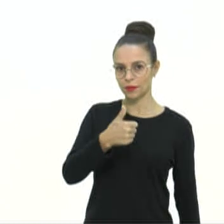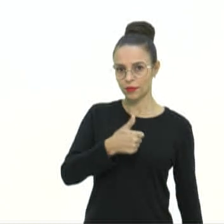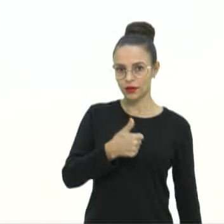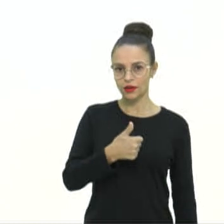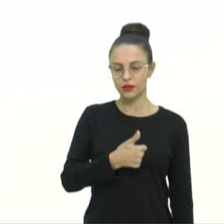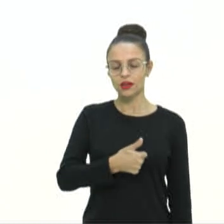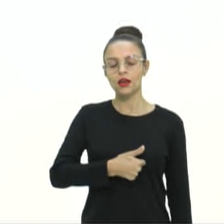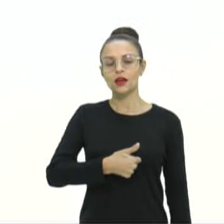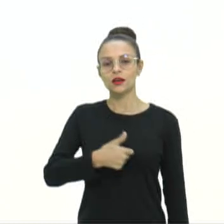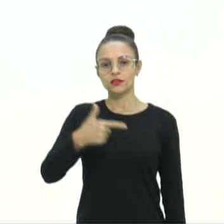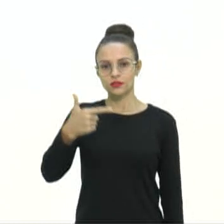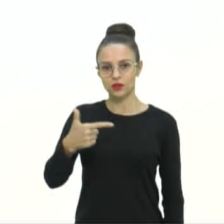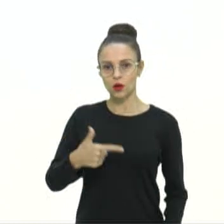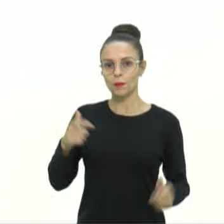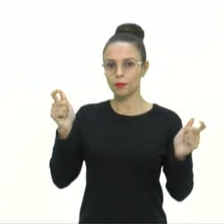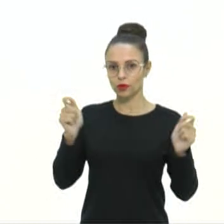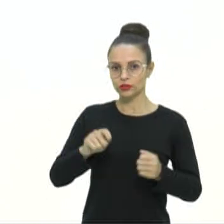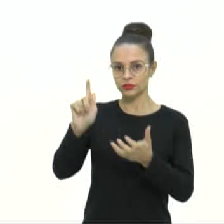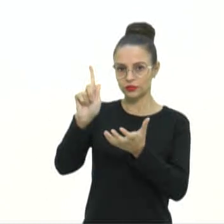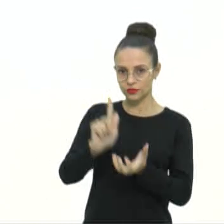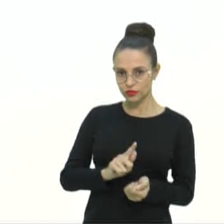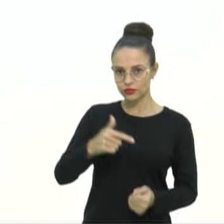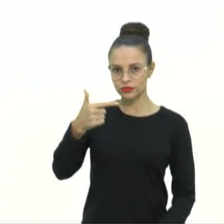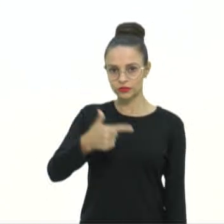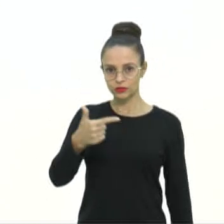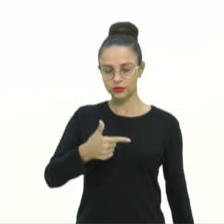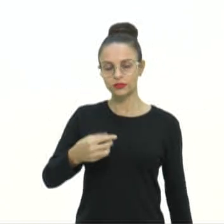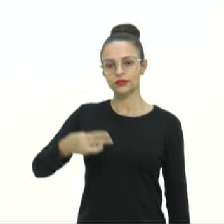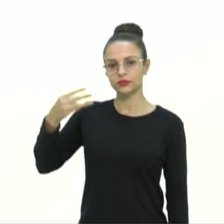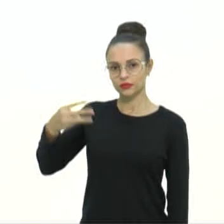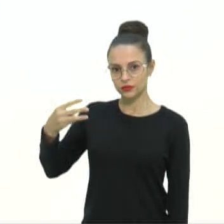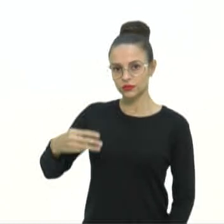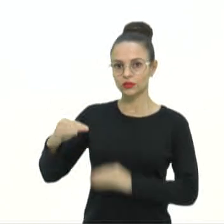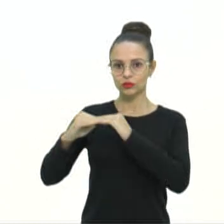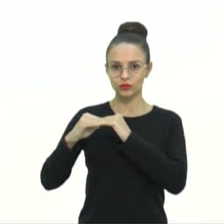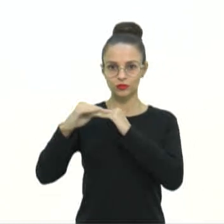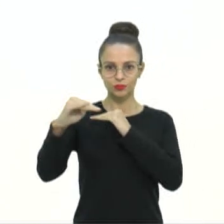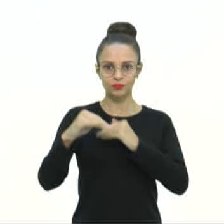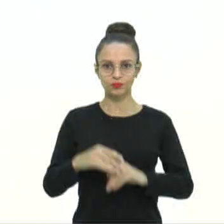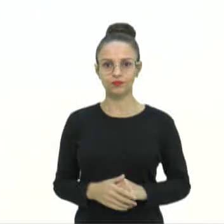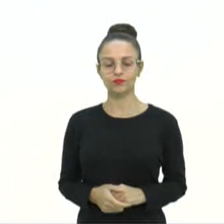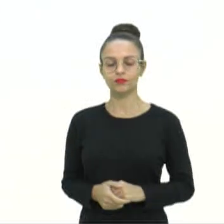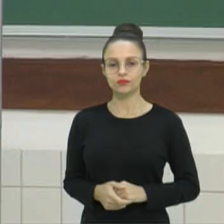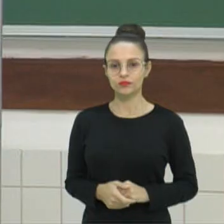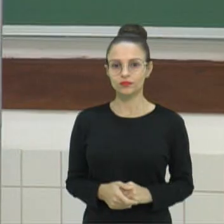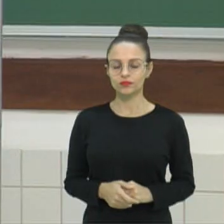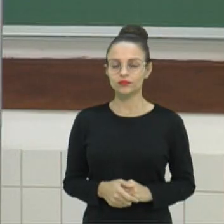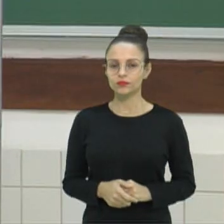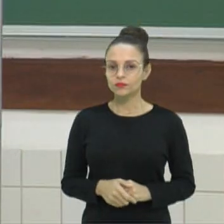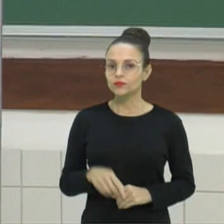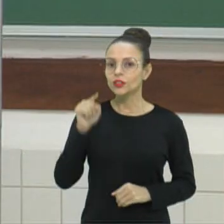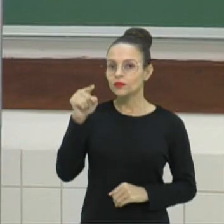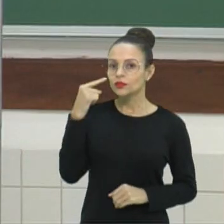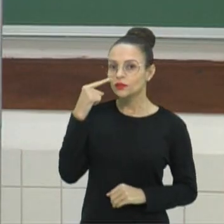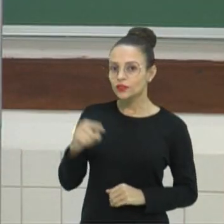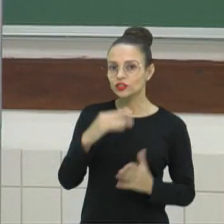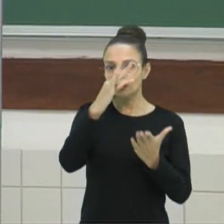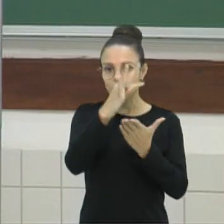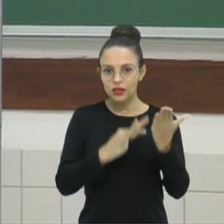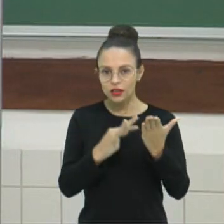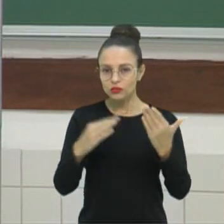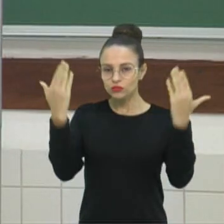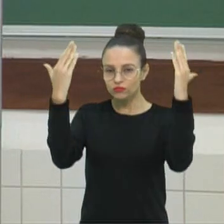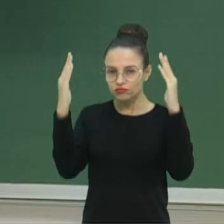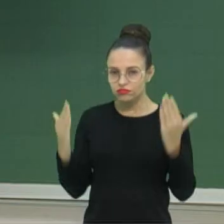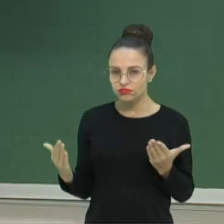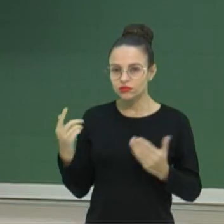lacuna, potencial gravitacional na segunda lacuna e conservação na terceira lacuna. Pegue o texto, certo?